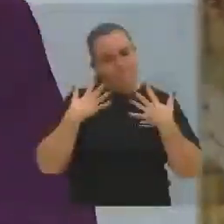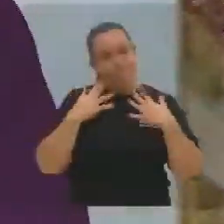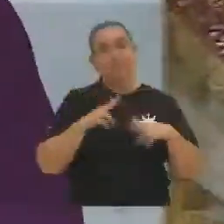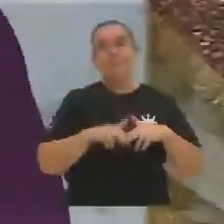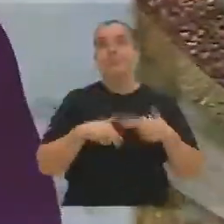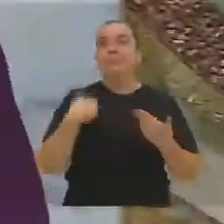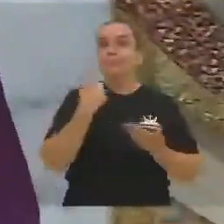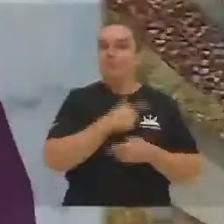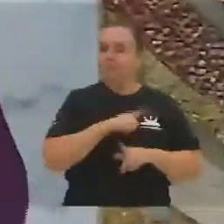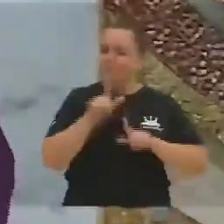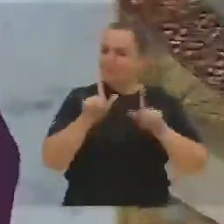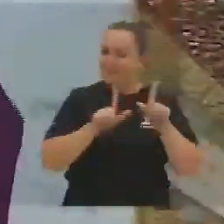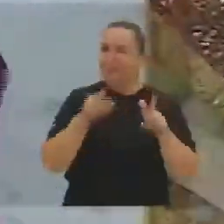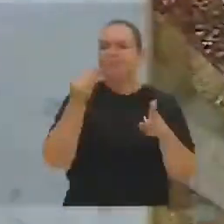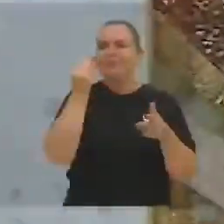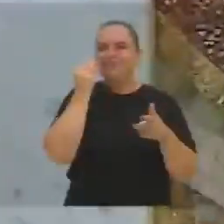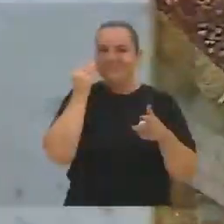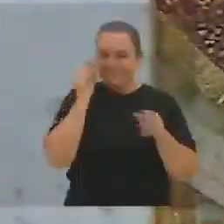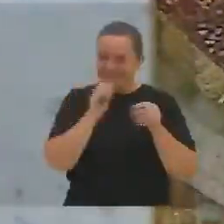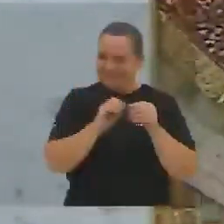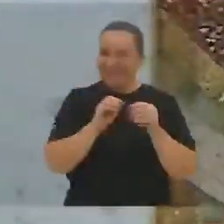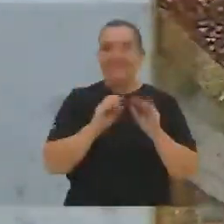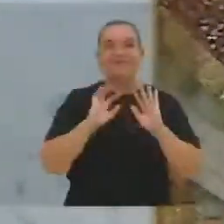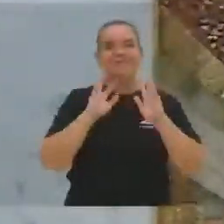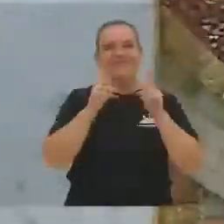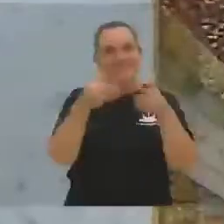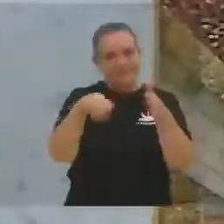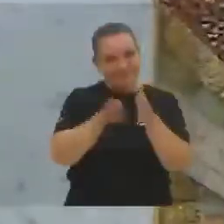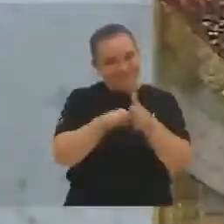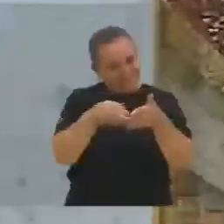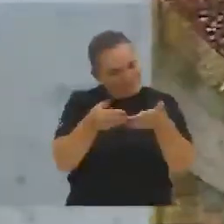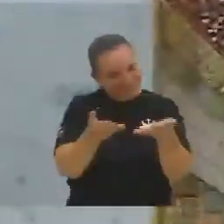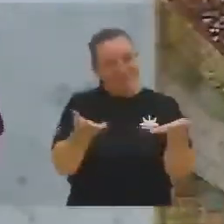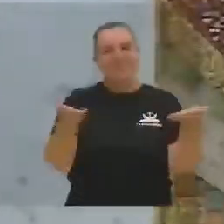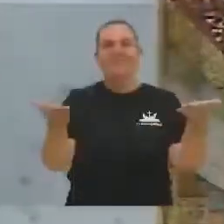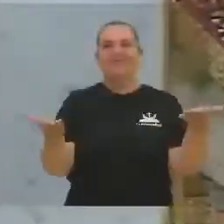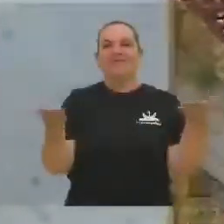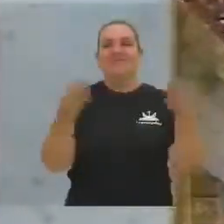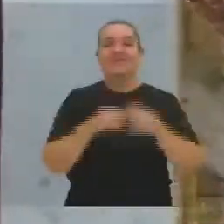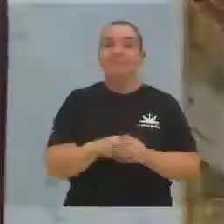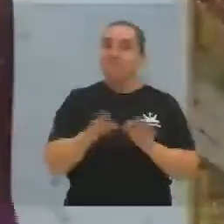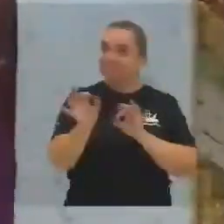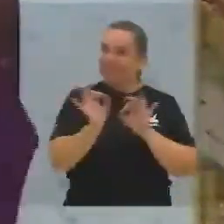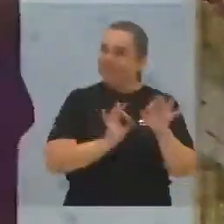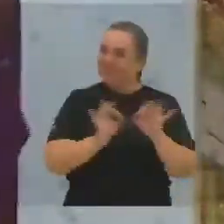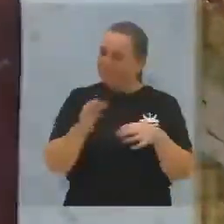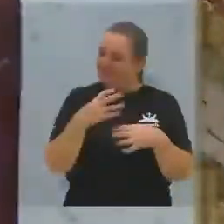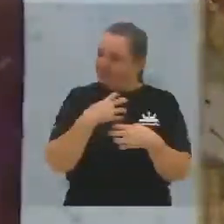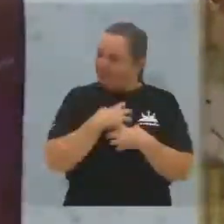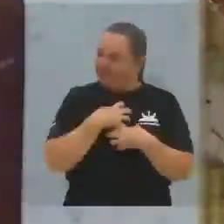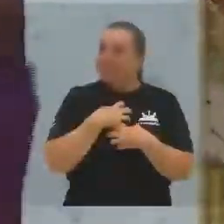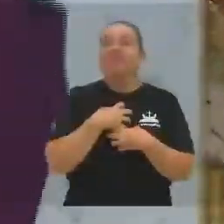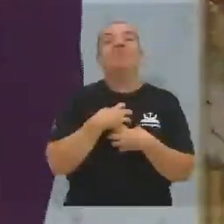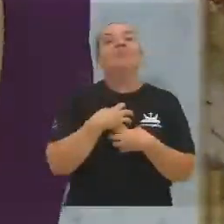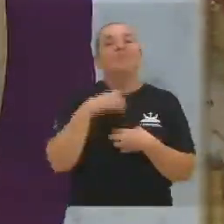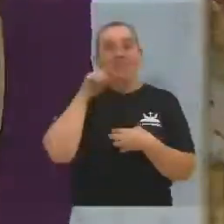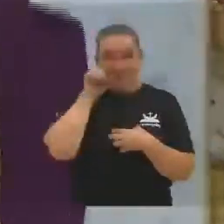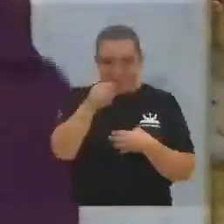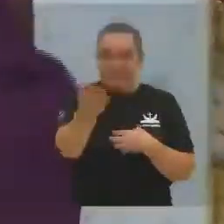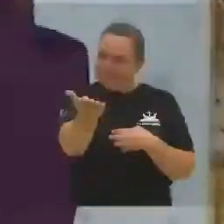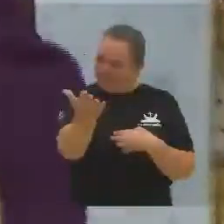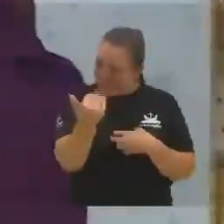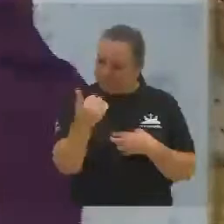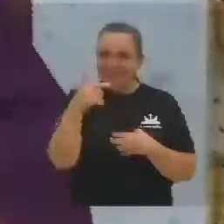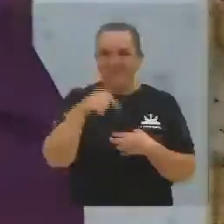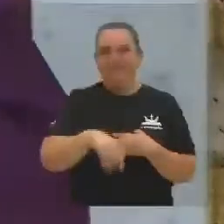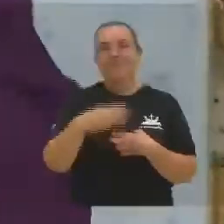transmissão tentamos e fazemos de tudo para que chegue até você. Se prepare, queremos você aqui